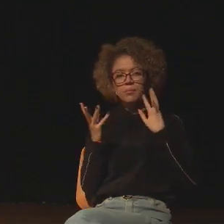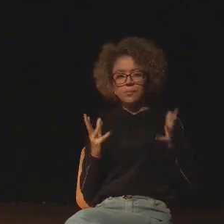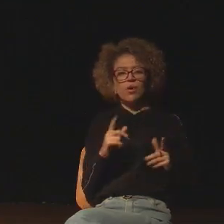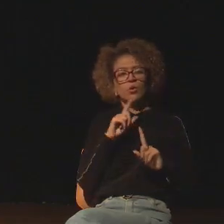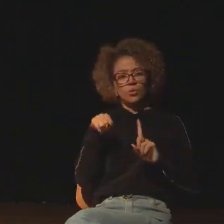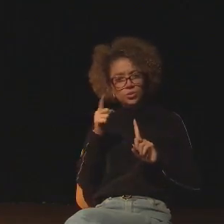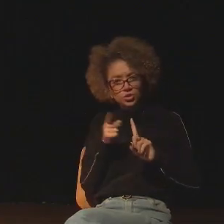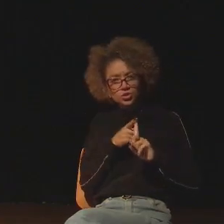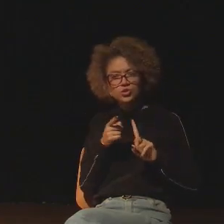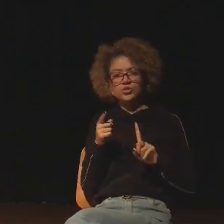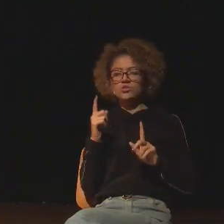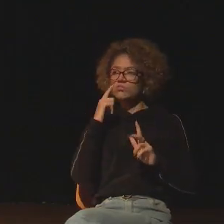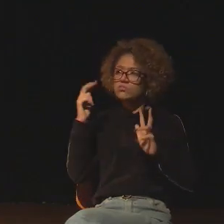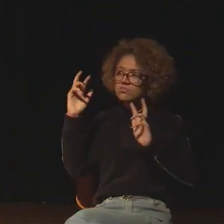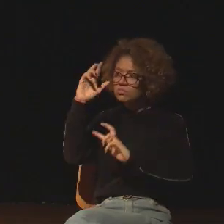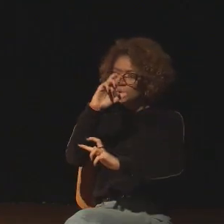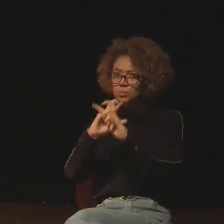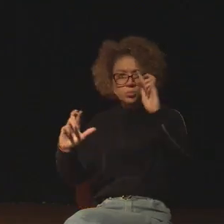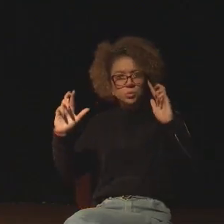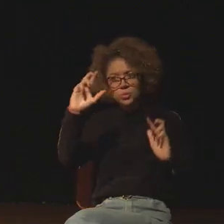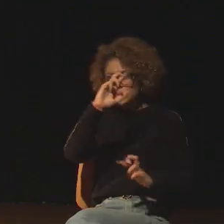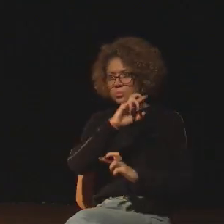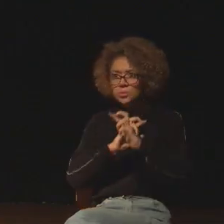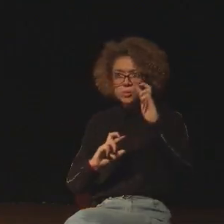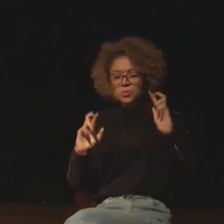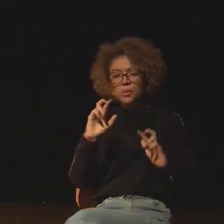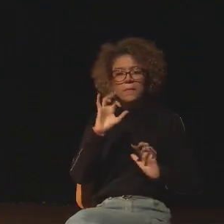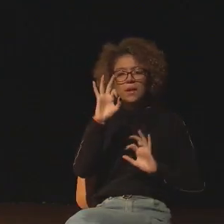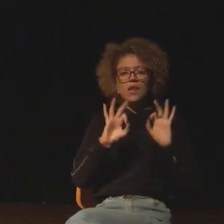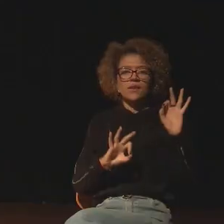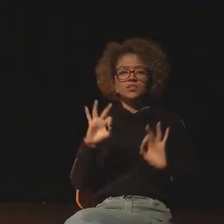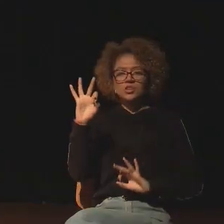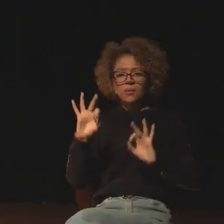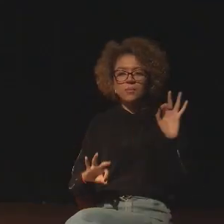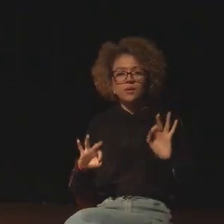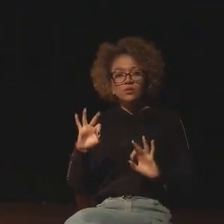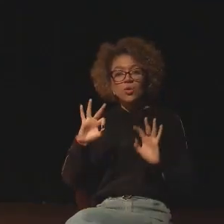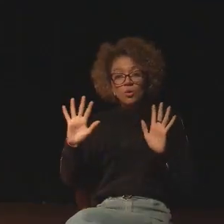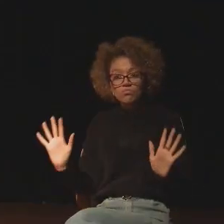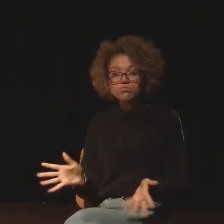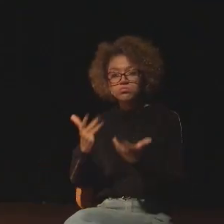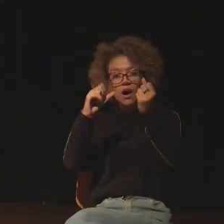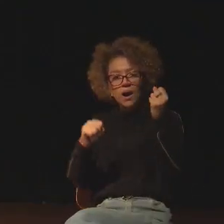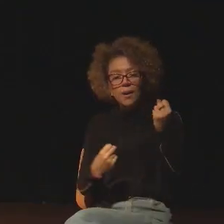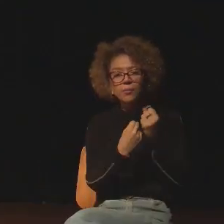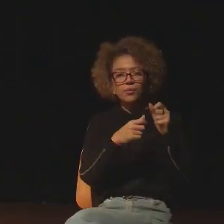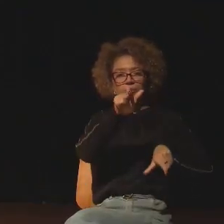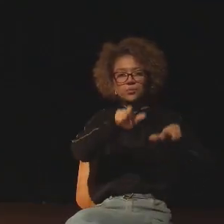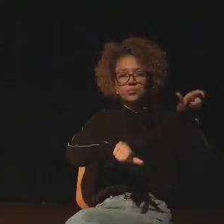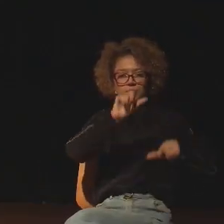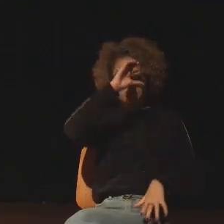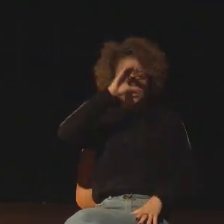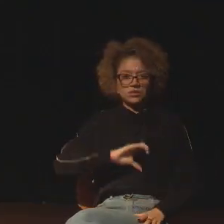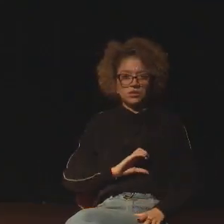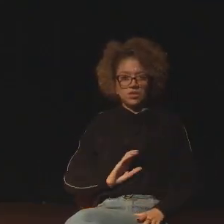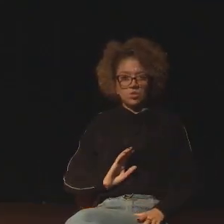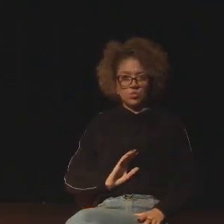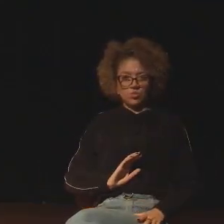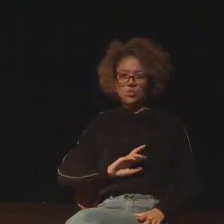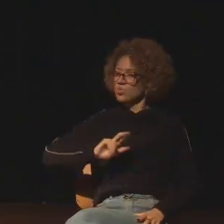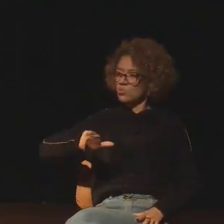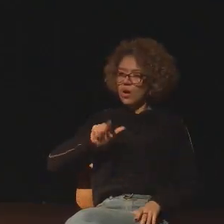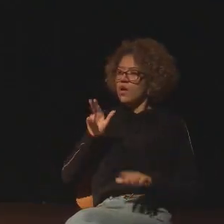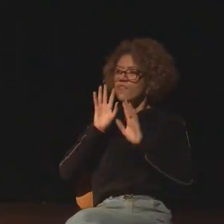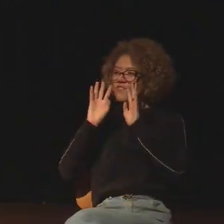fiscalizar, de criar um planejamento para a região, para que beneficie o cidadão e não a iniciativa privada. Tá? Porque eu acho que